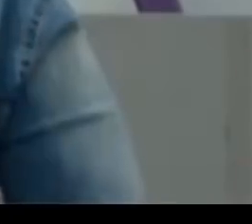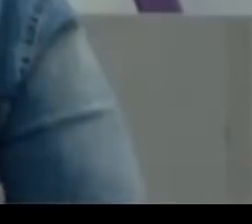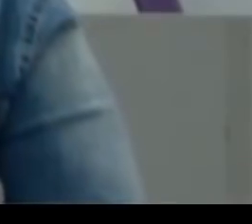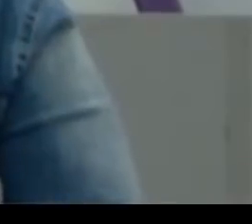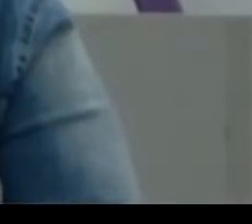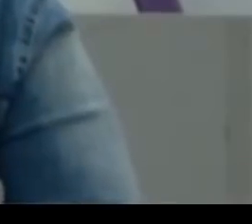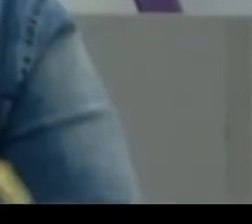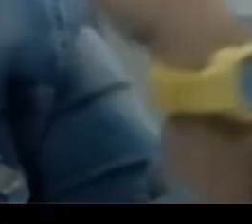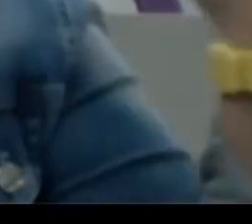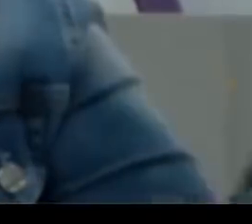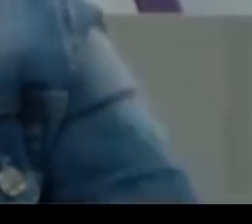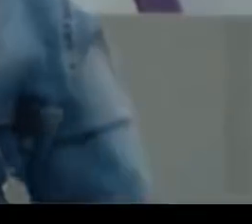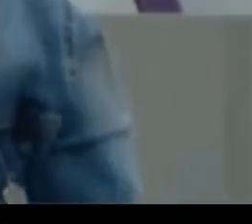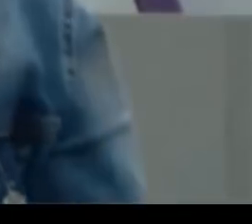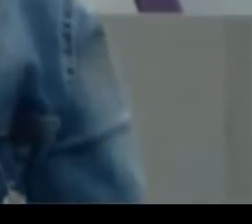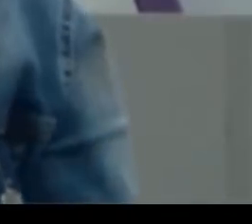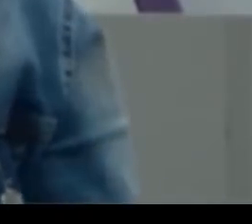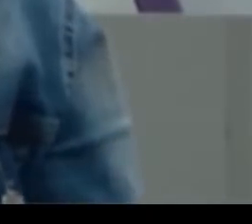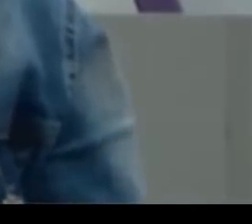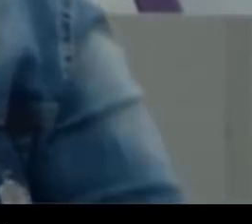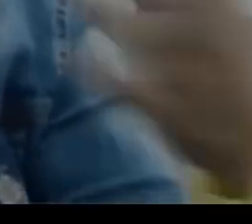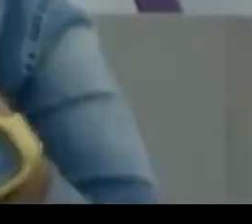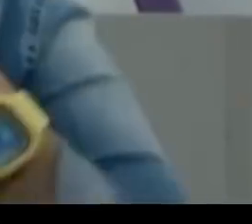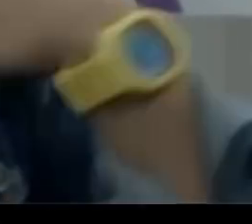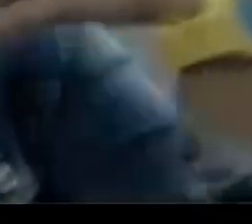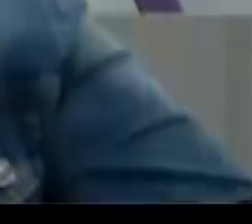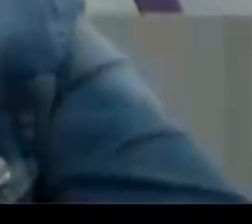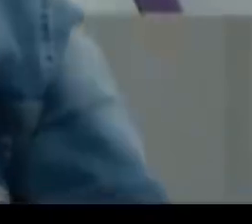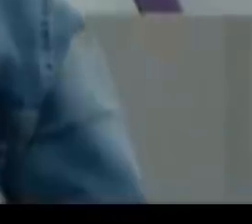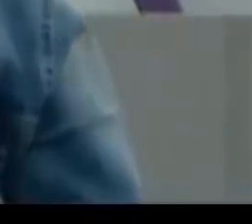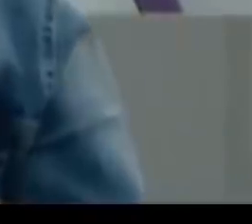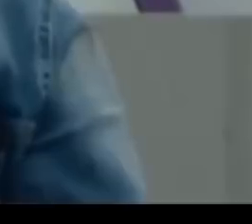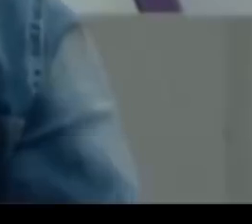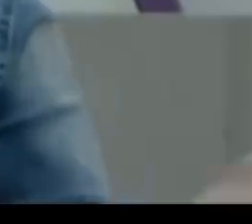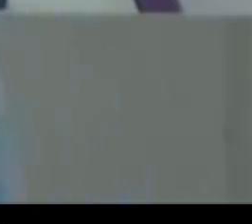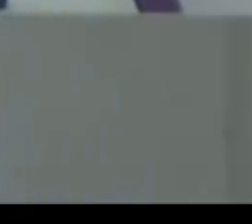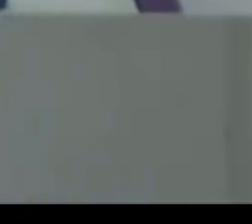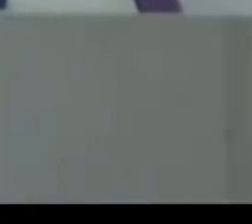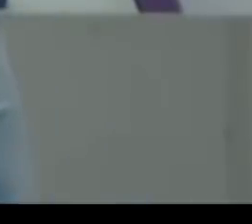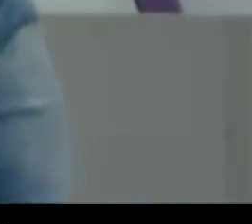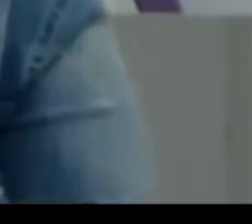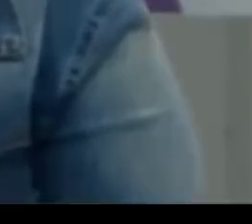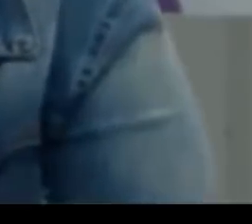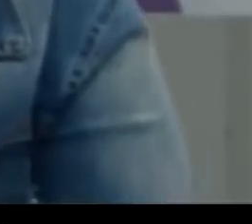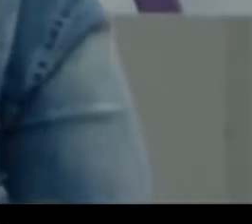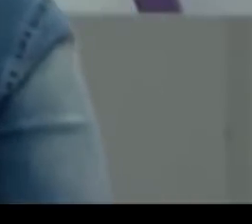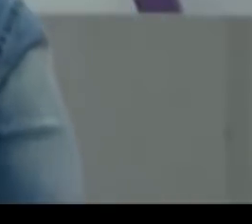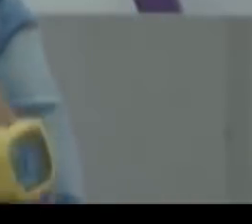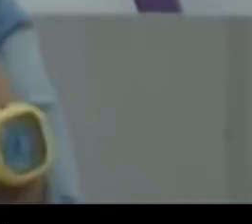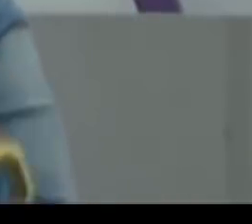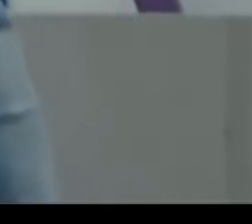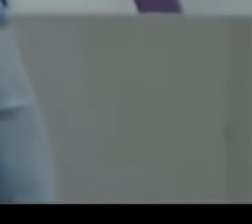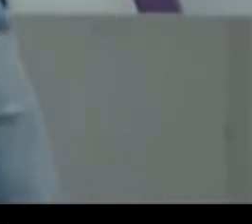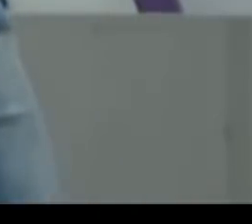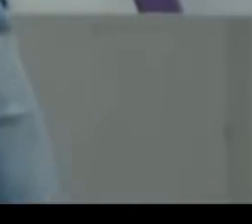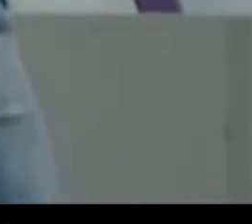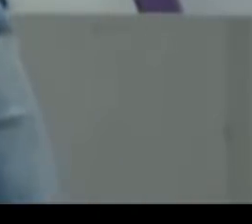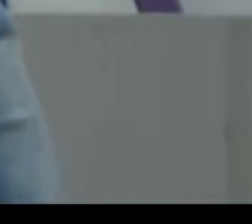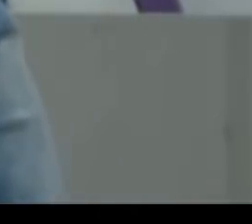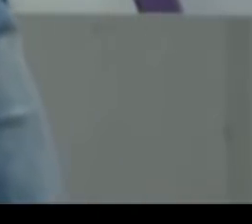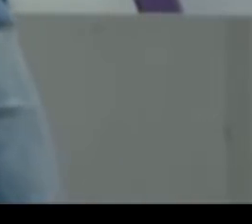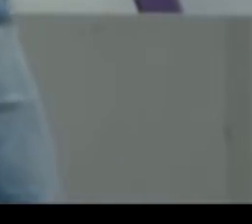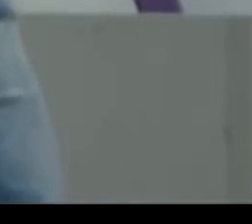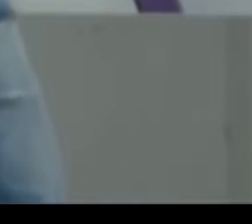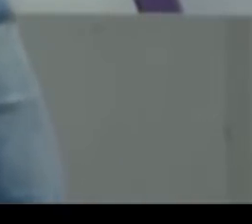alunos que não eram meus no colégio, se considerem meus agora. Então, eu sou professora de todos vocês, então vocês já podem dizer que tem aula com a professora Fran, eu sou professora de